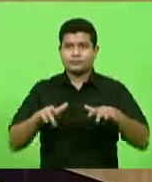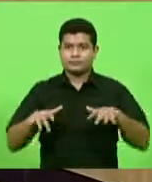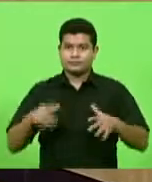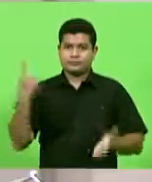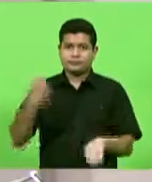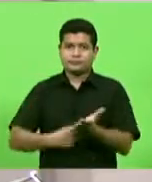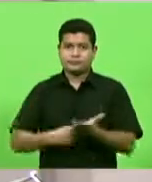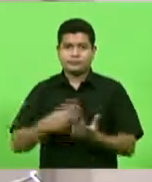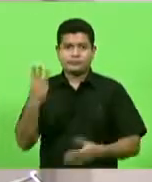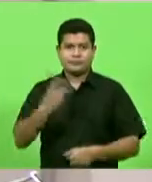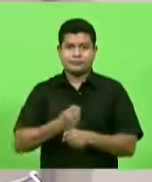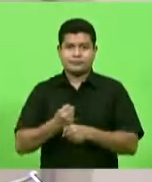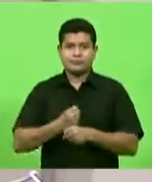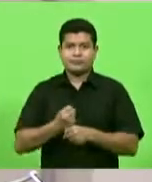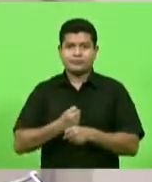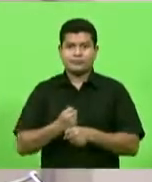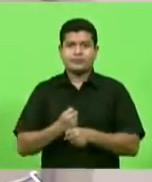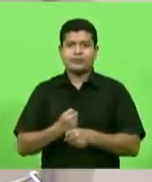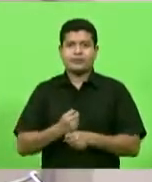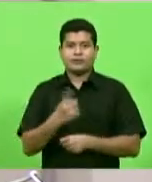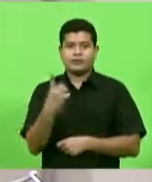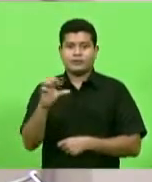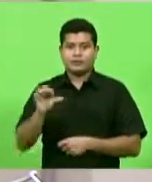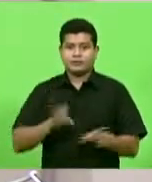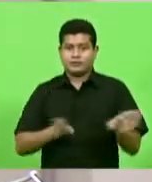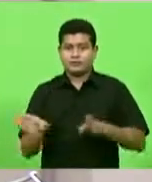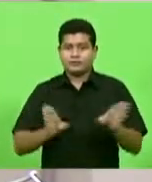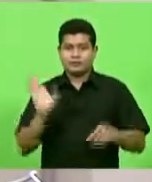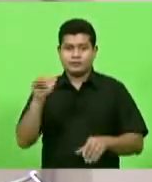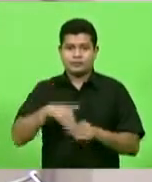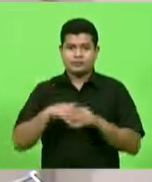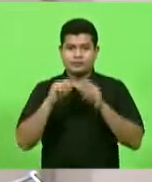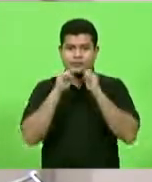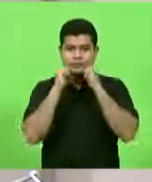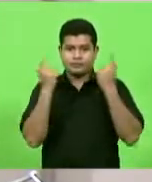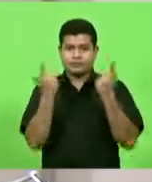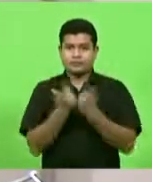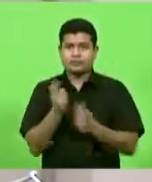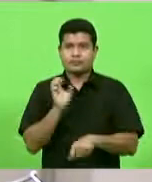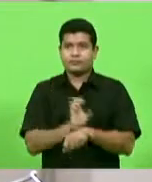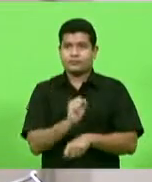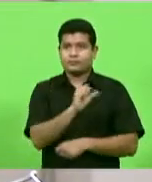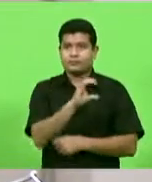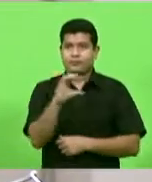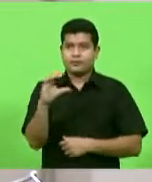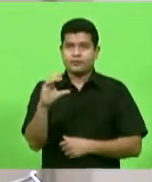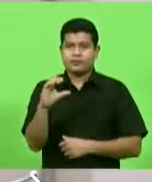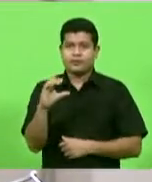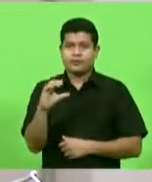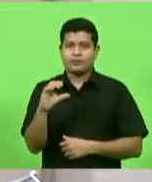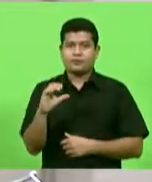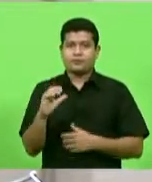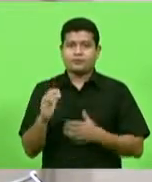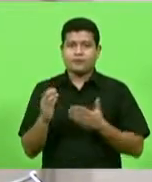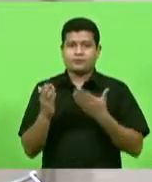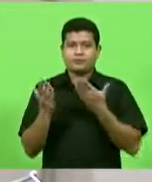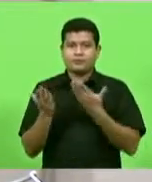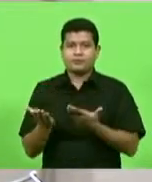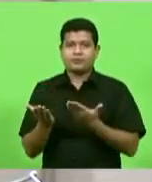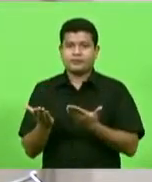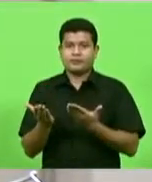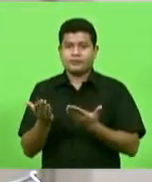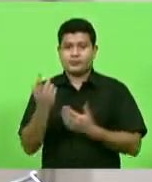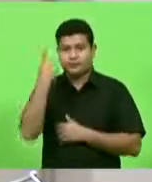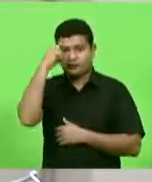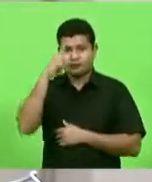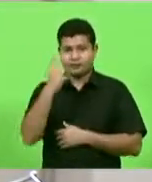Ordinária da 3ª Sessão Legislativa da 19ª Legislatura da Assembleia Legislativa do Estado de Santa Catarina, realizada